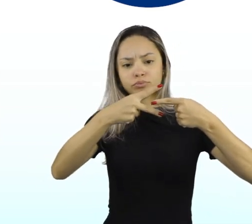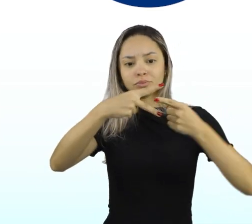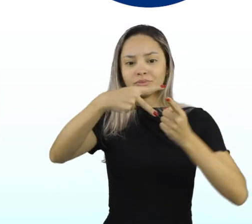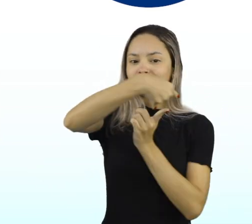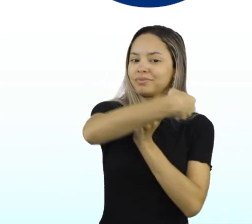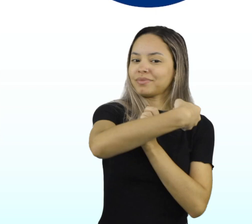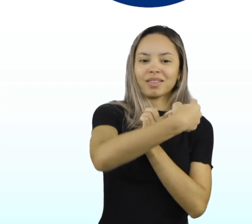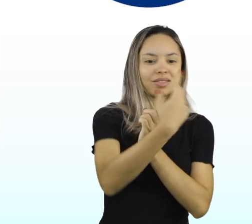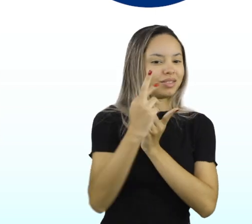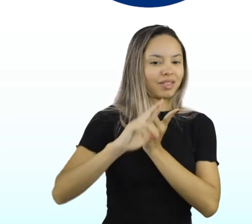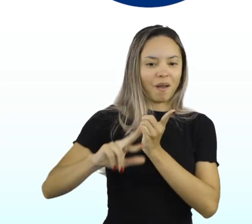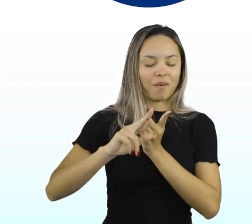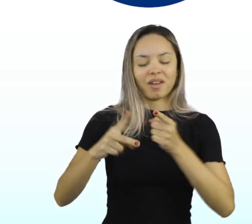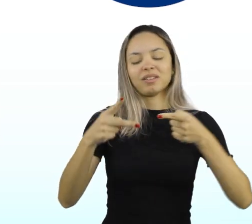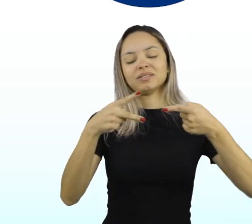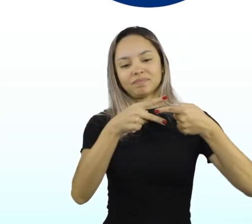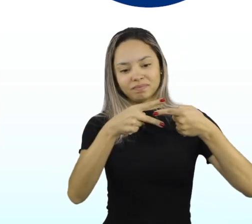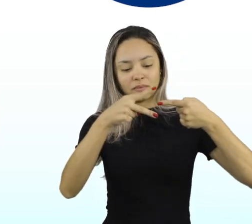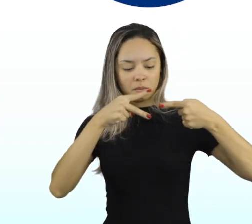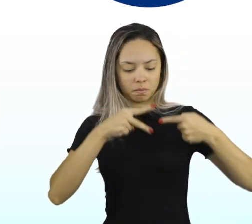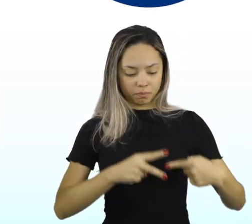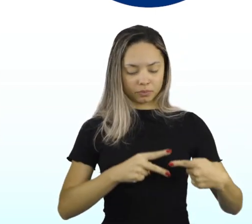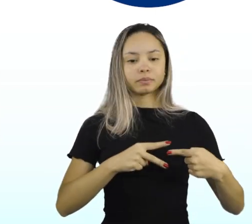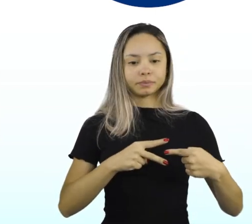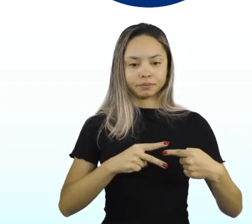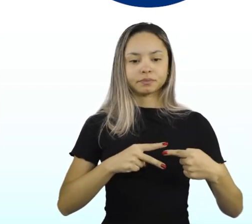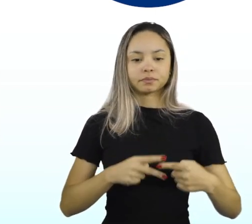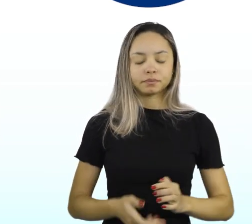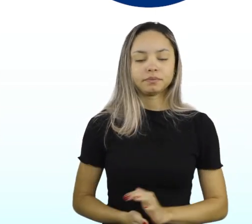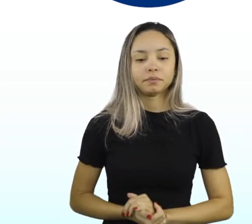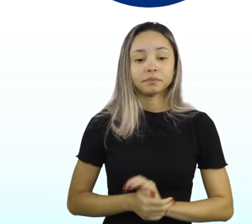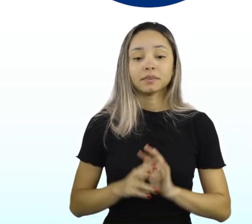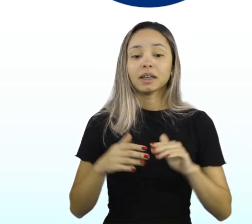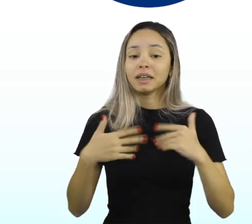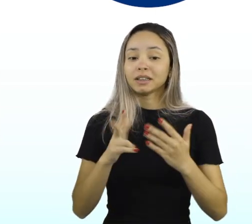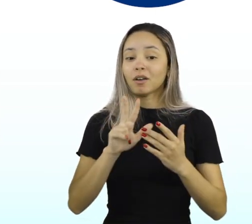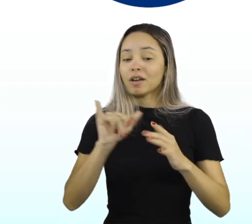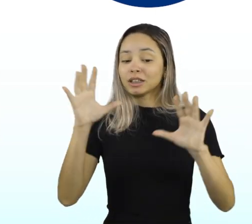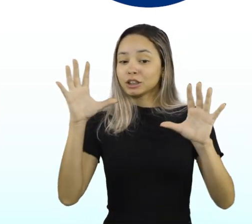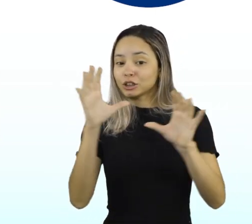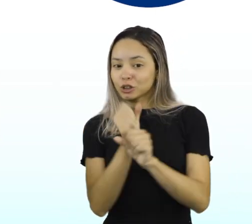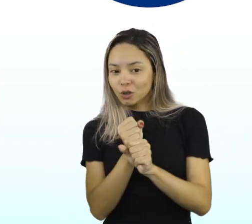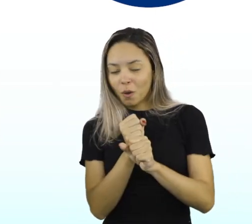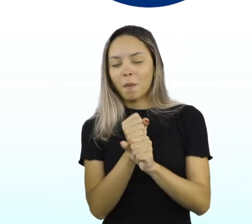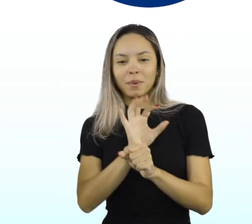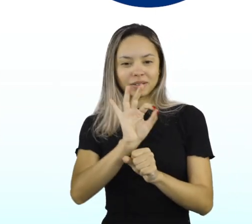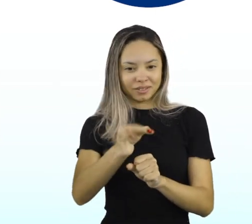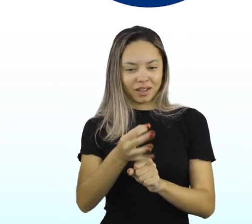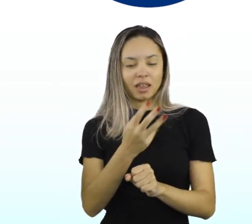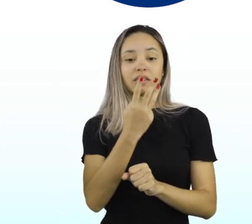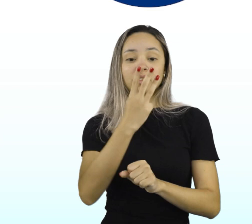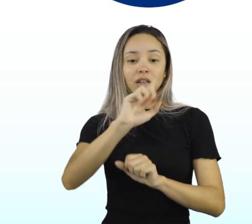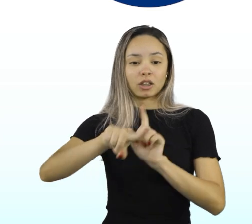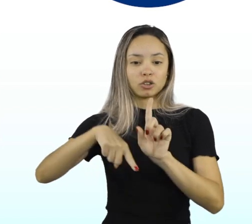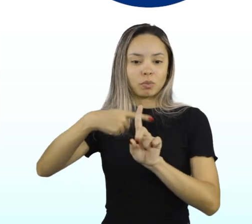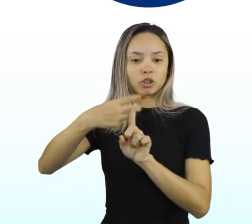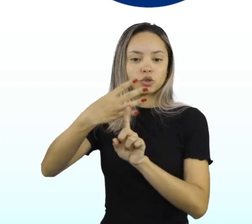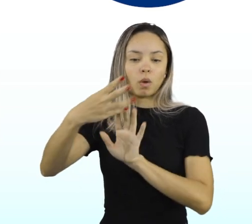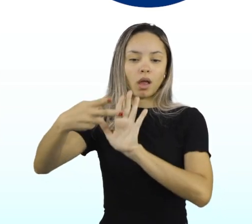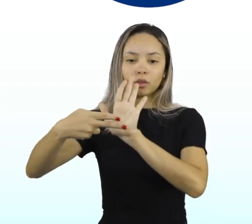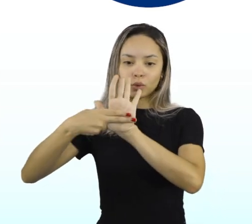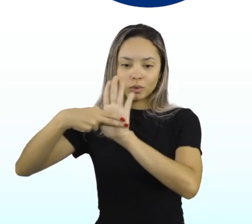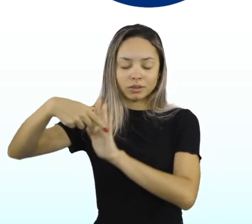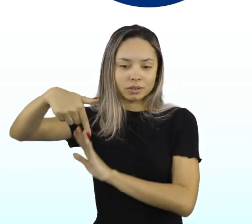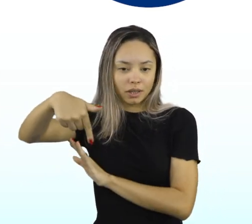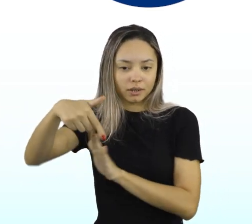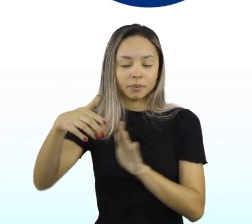Então, você vai somar. Então, quanto vale a força resultante? Ah, tenho certeza que você já acertou. 3 mais 4 vai dar 7 newtons.